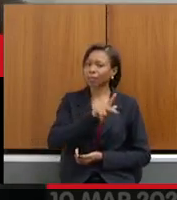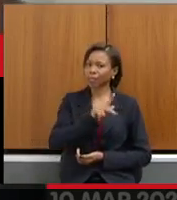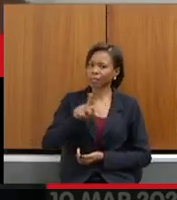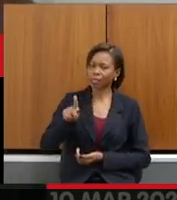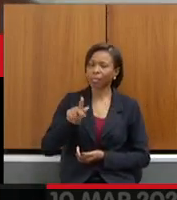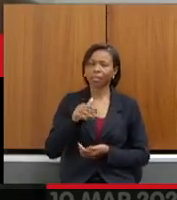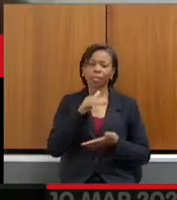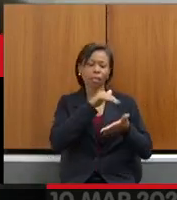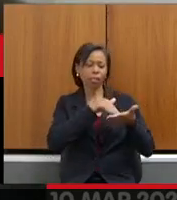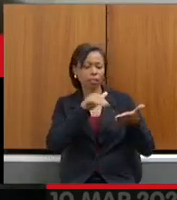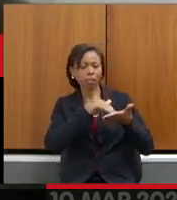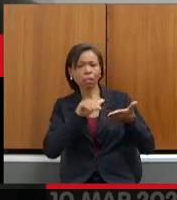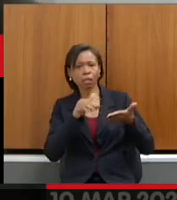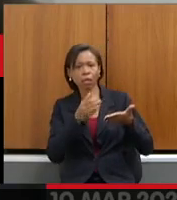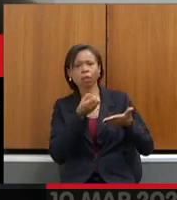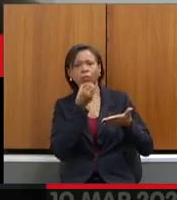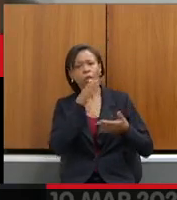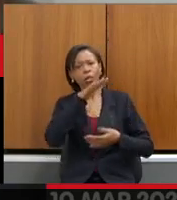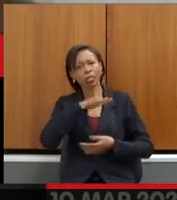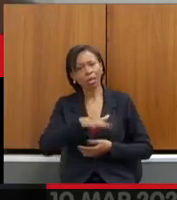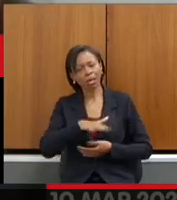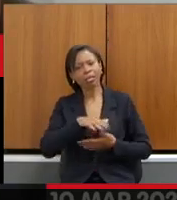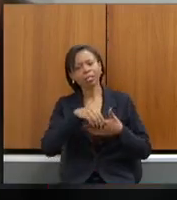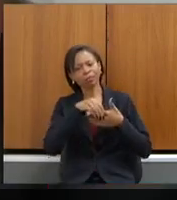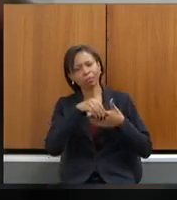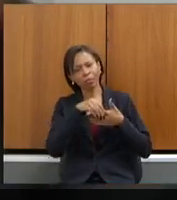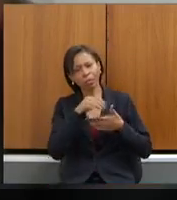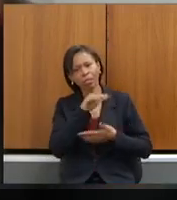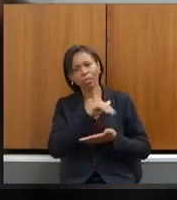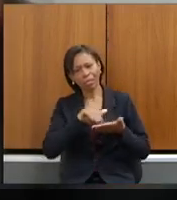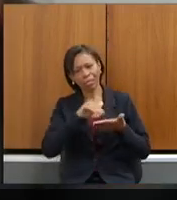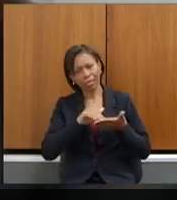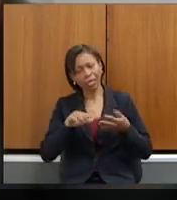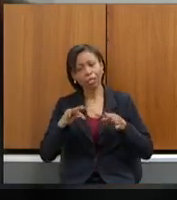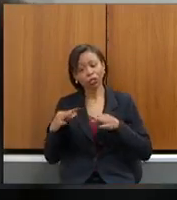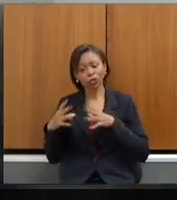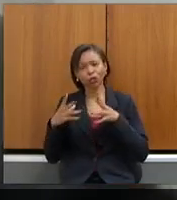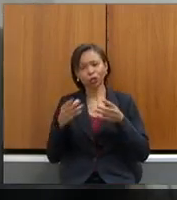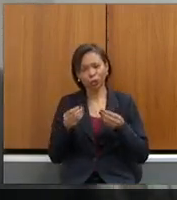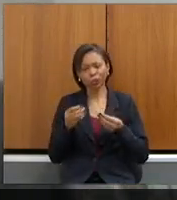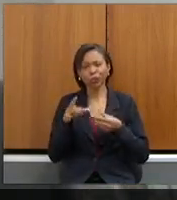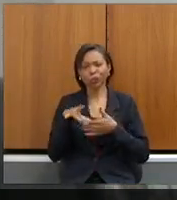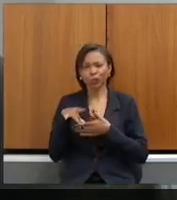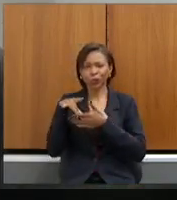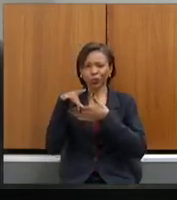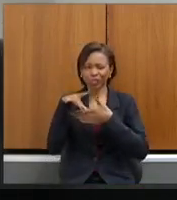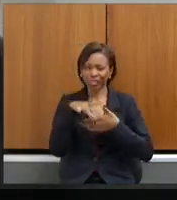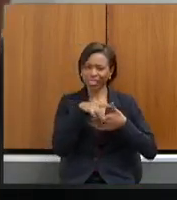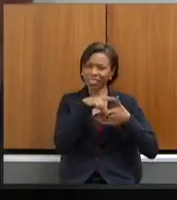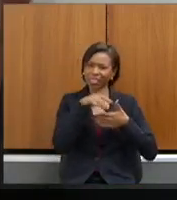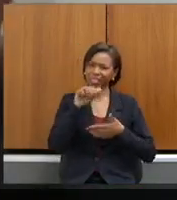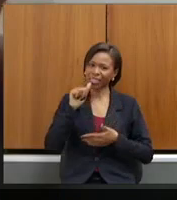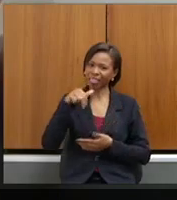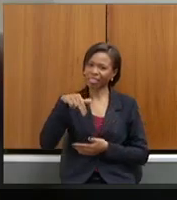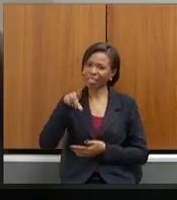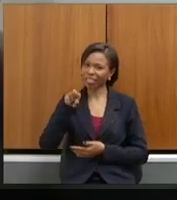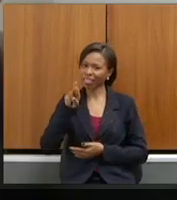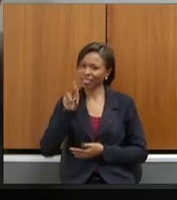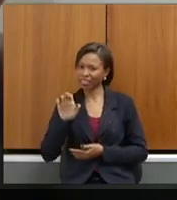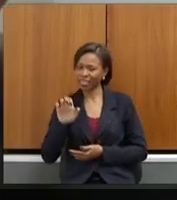tarde secretário cumprimentar o nosso secretário sempre mental Nossos Vídeos é André Quintão